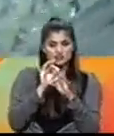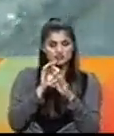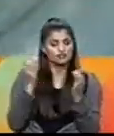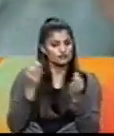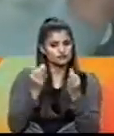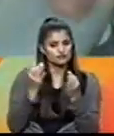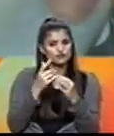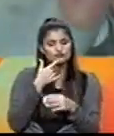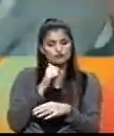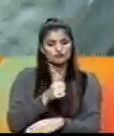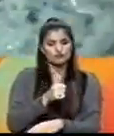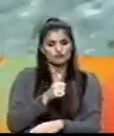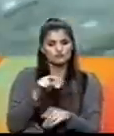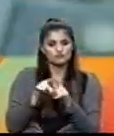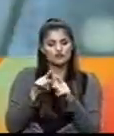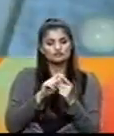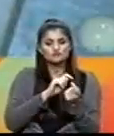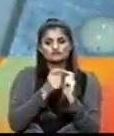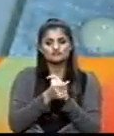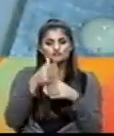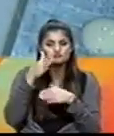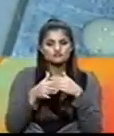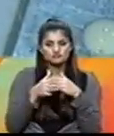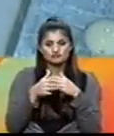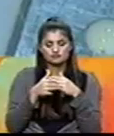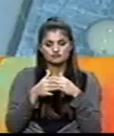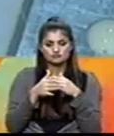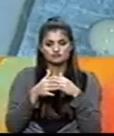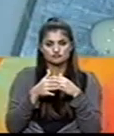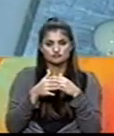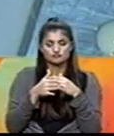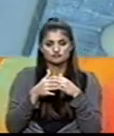custar. Não podemos alterar radicalmente as nossas... Exatamente.